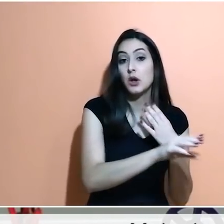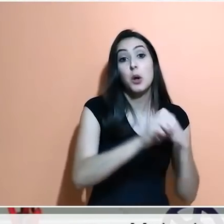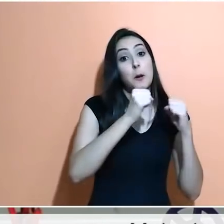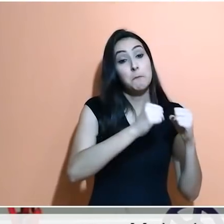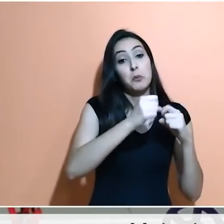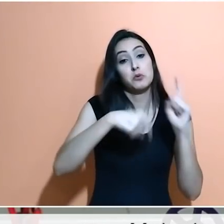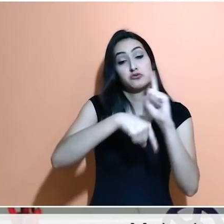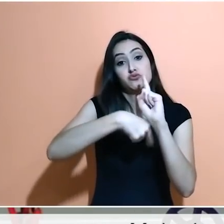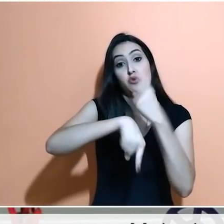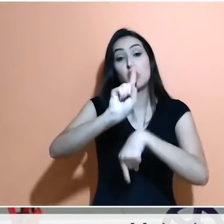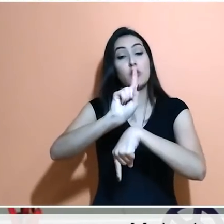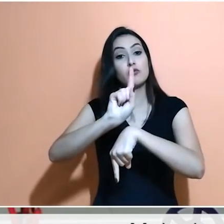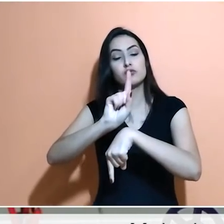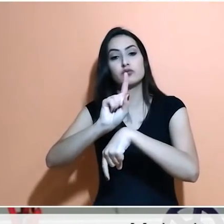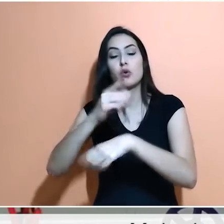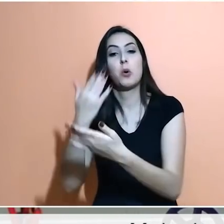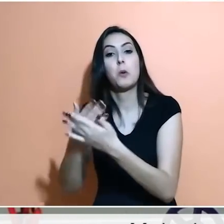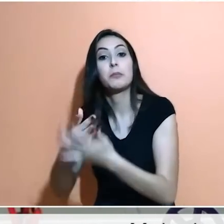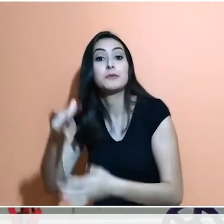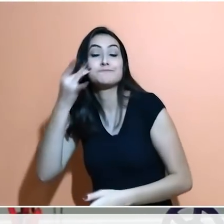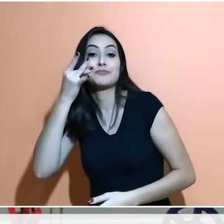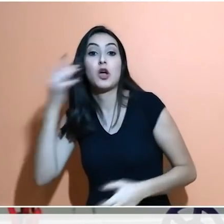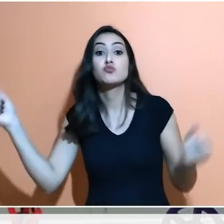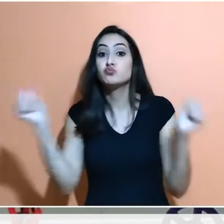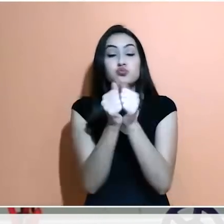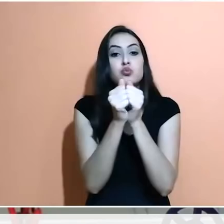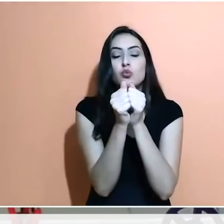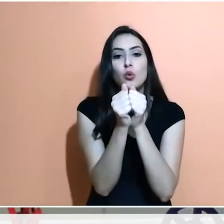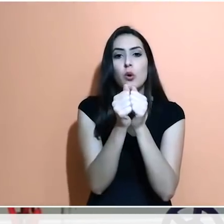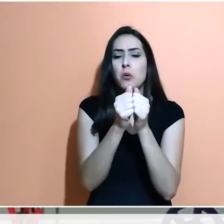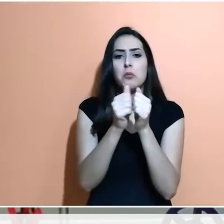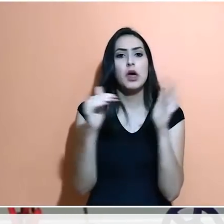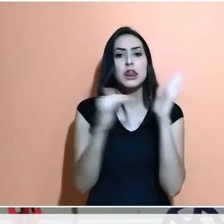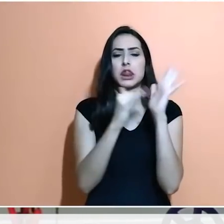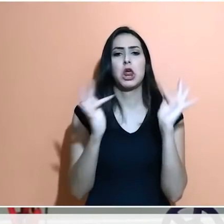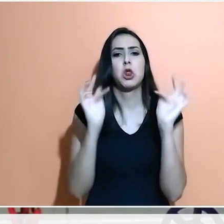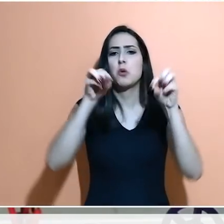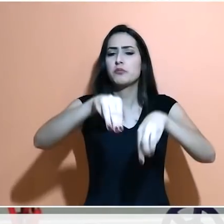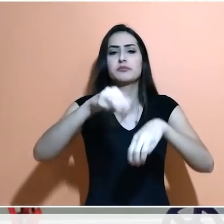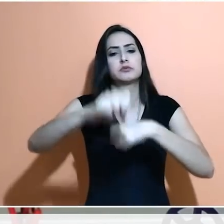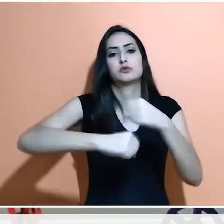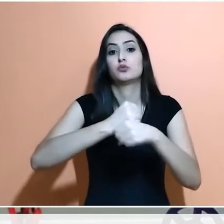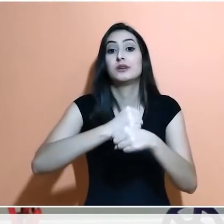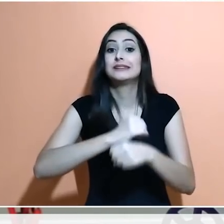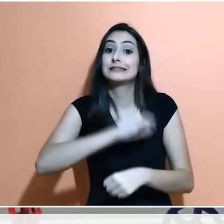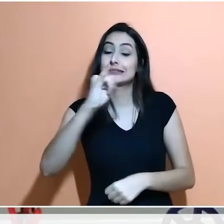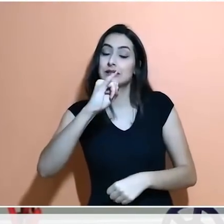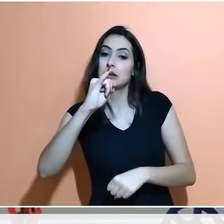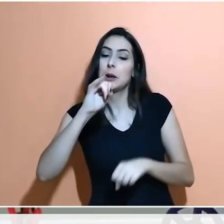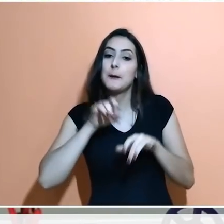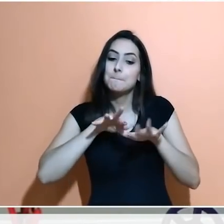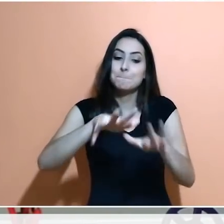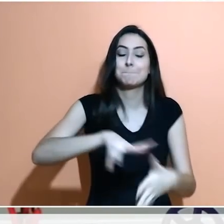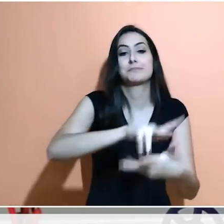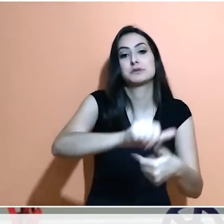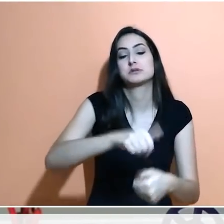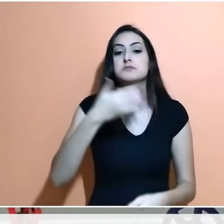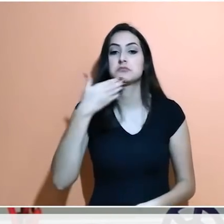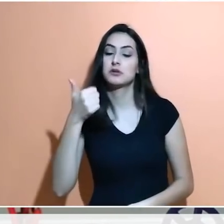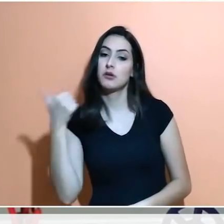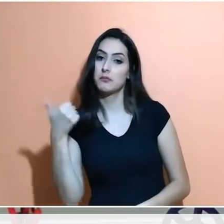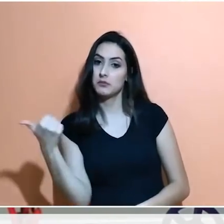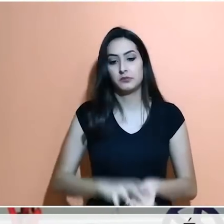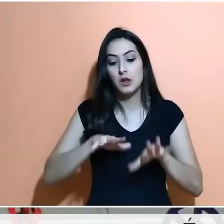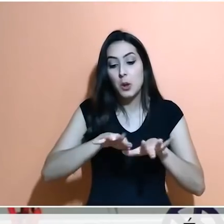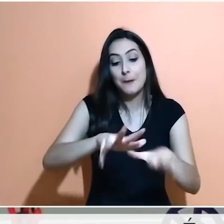temos possibilidade de evoluir para o ensino híbrido, com parte das aulas presenciais, até final do ano, se a situação da pandemia